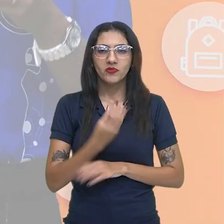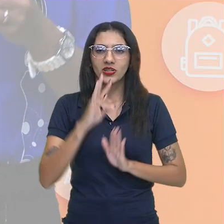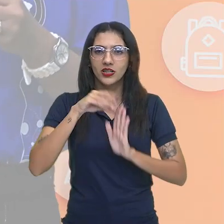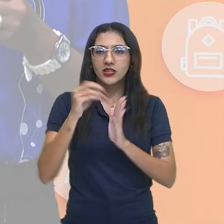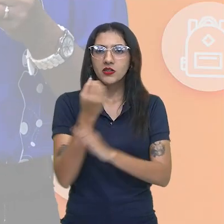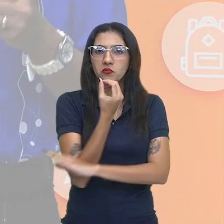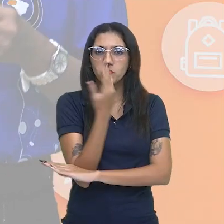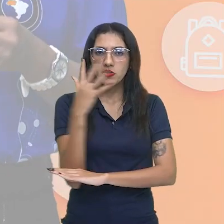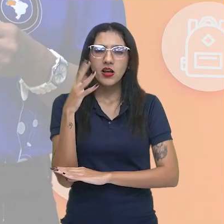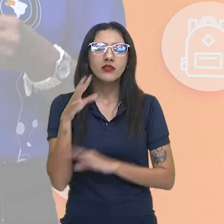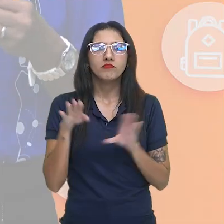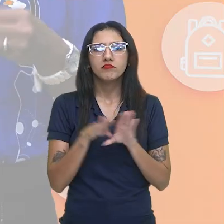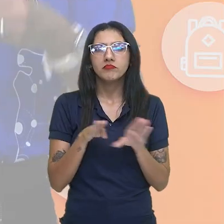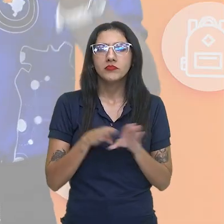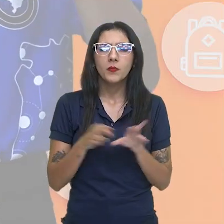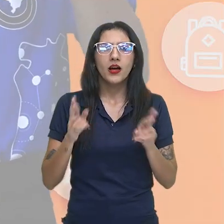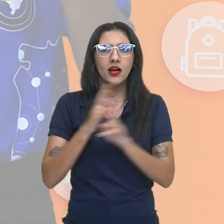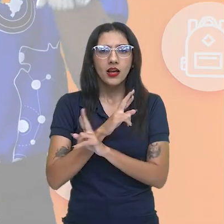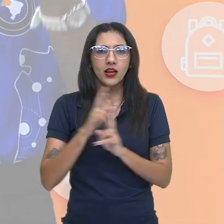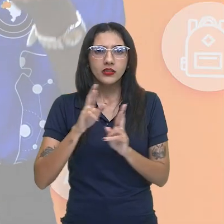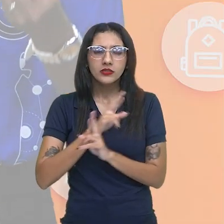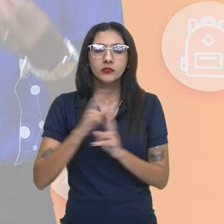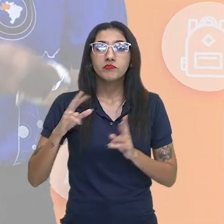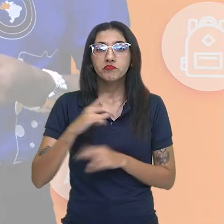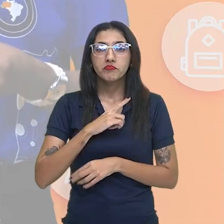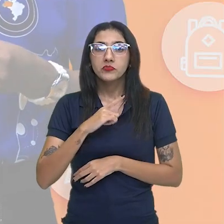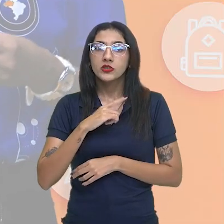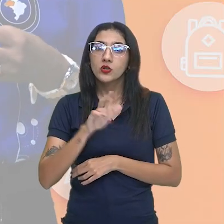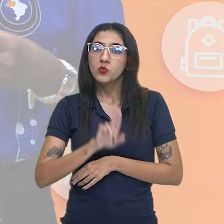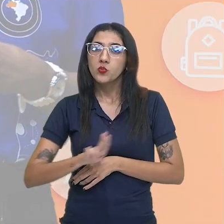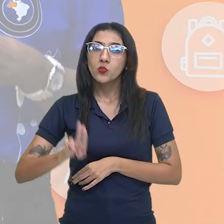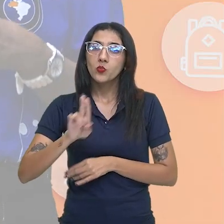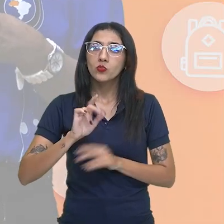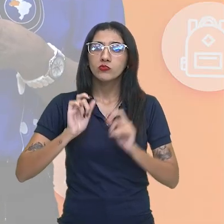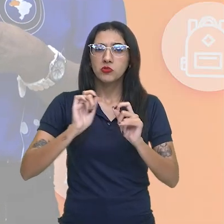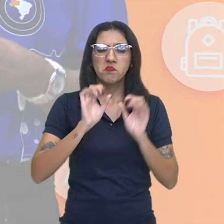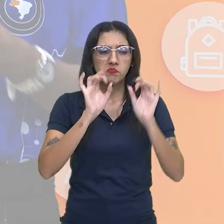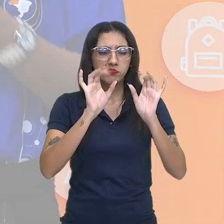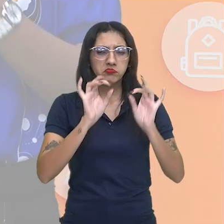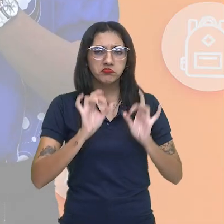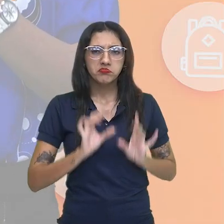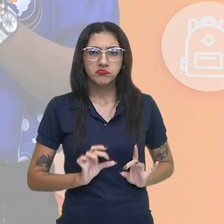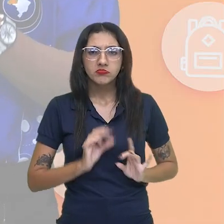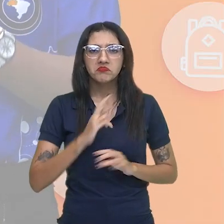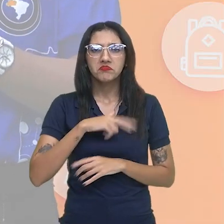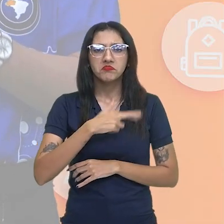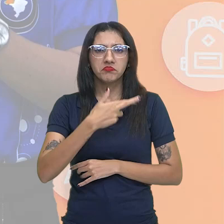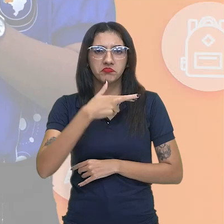referenciais espaciais que são materializados por meio das práticas